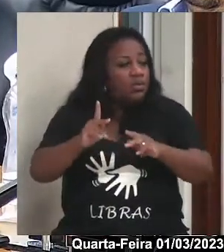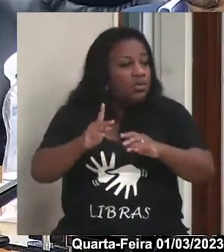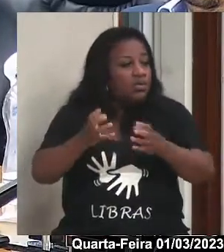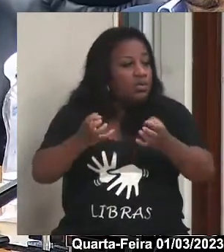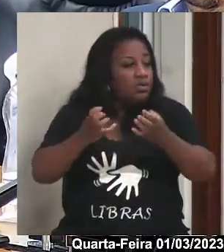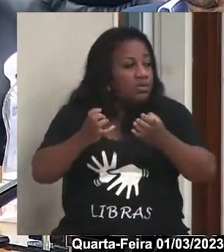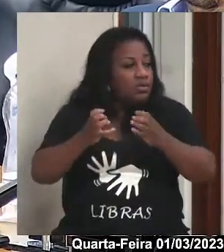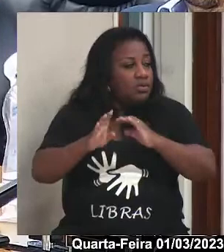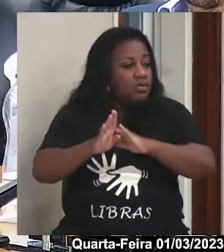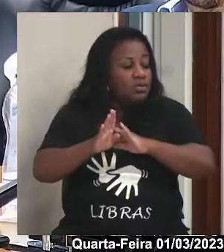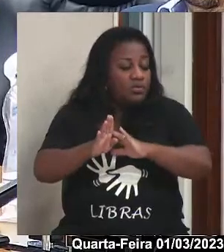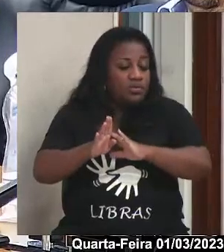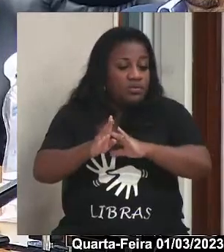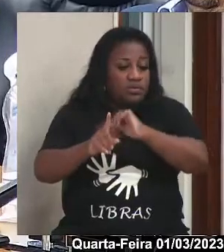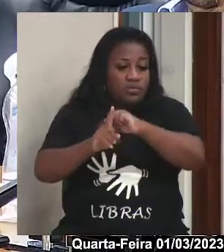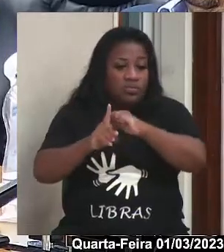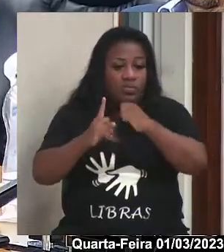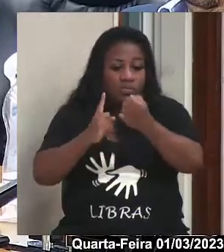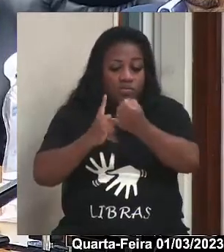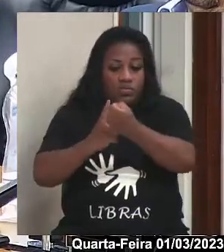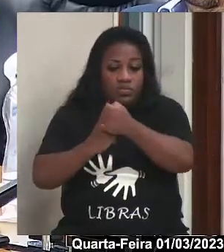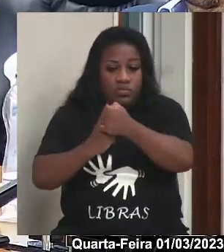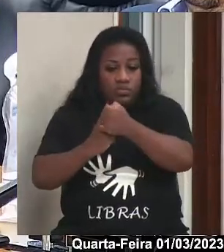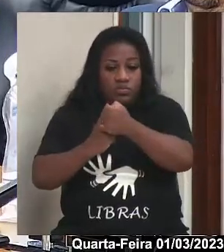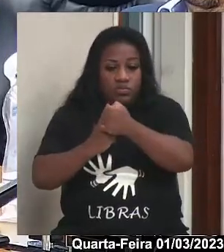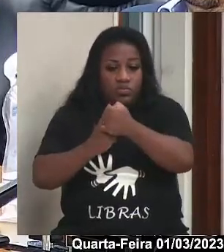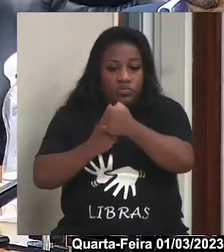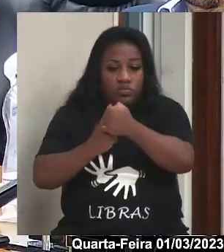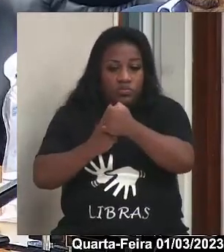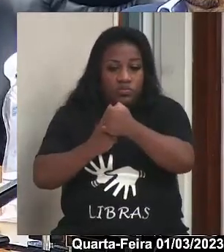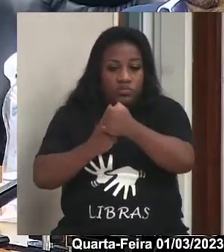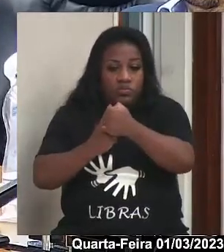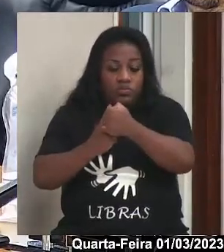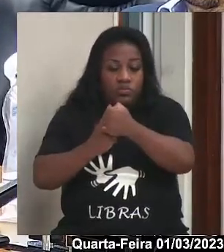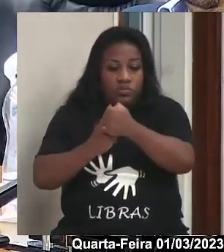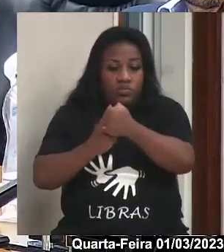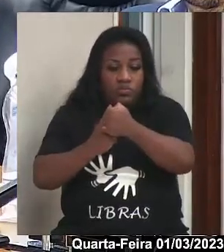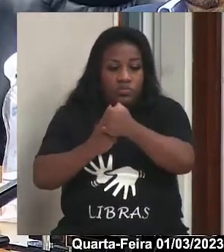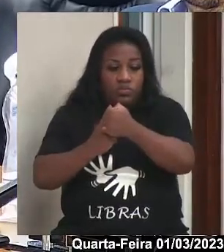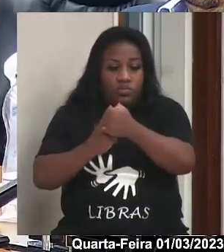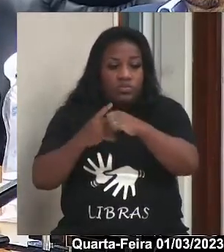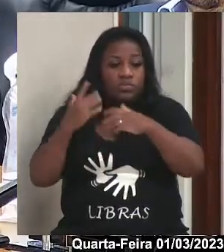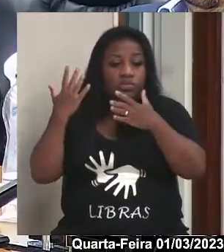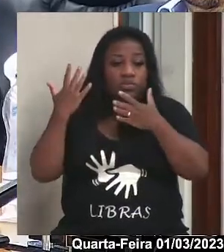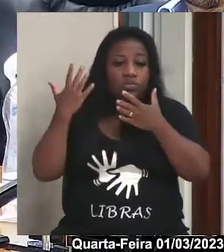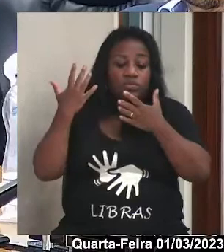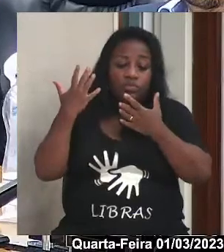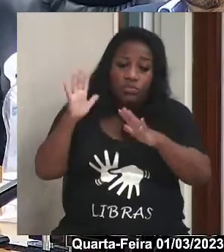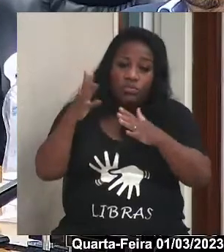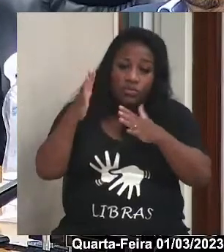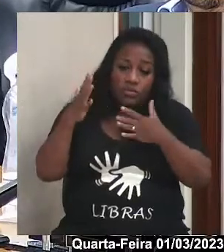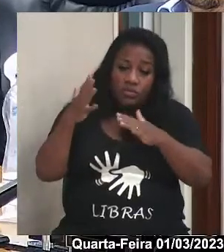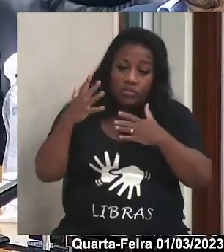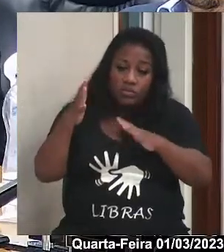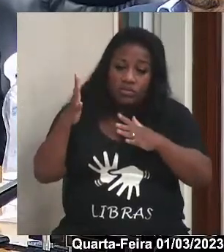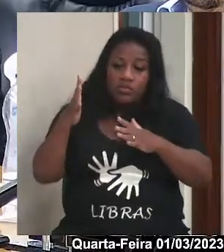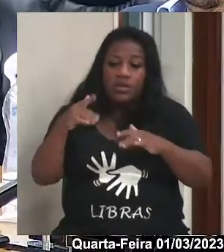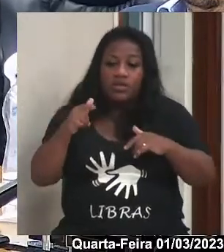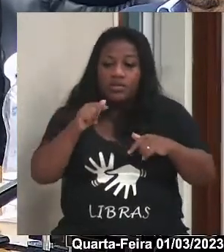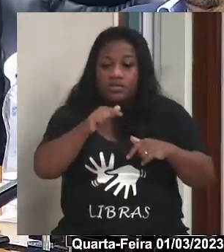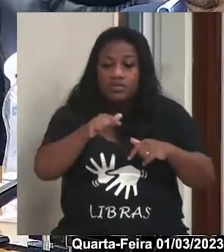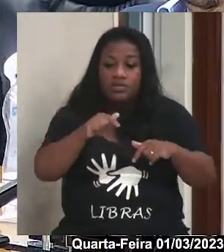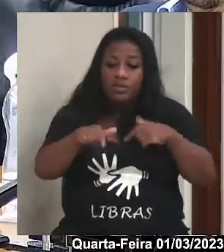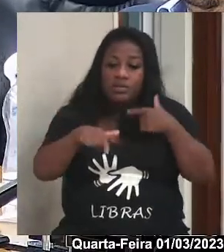consegue, a gente se refere... Consegue uma parte, o Dedé, quero... Por favor. De uma forma bem breve, parabenizar você pelo mandato que você vem